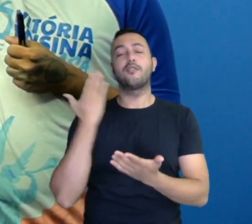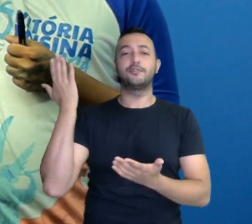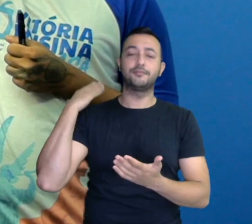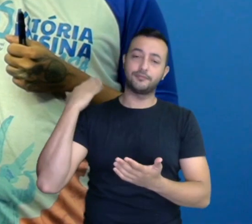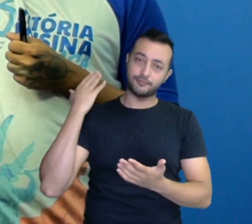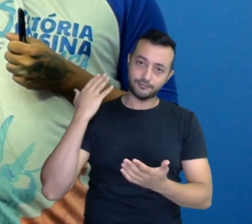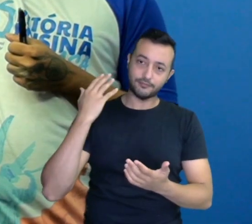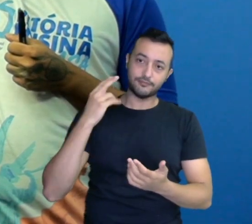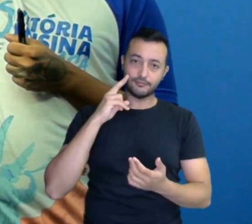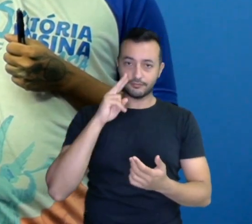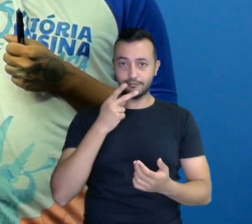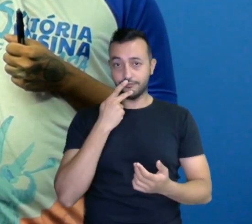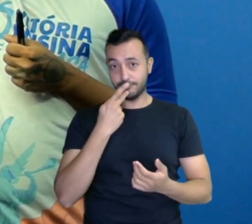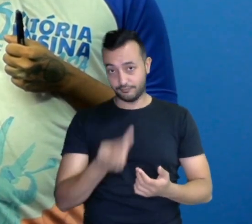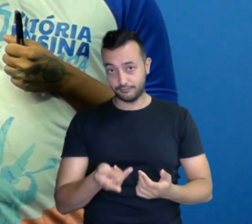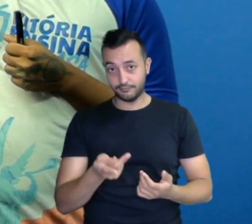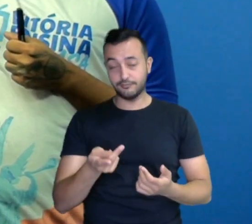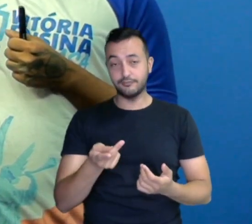gente falou sobre